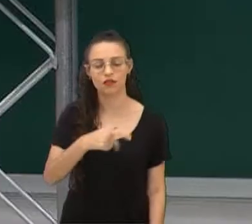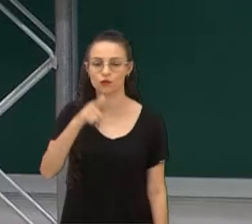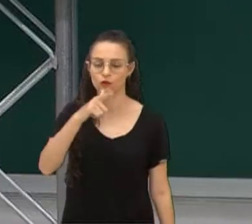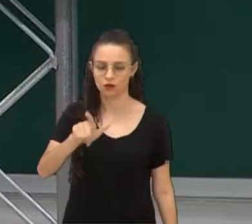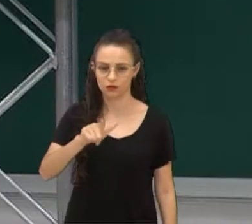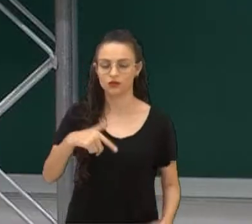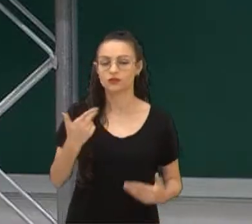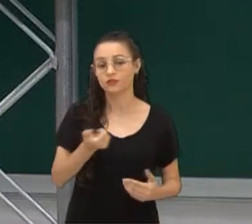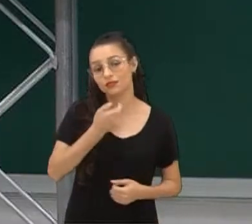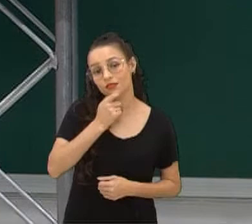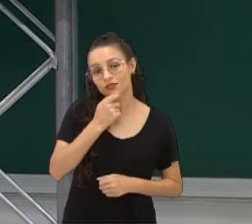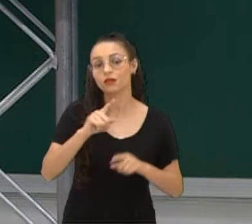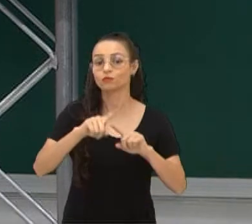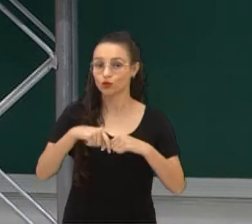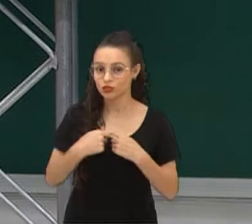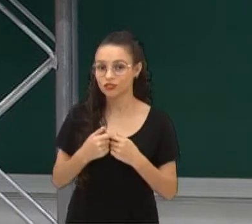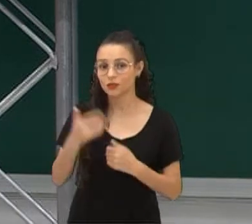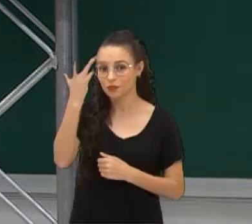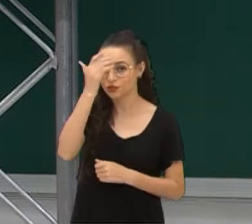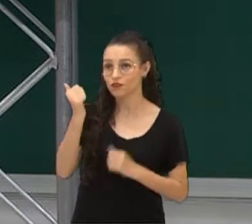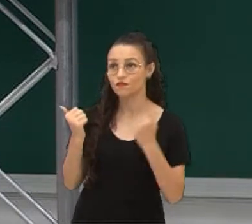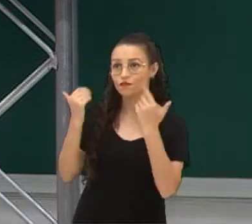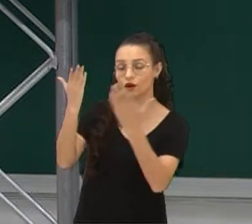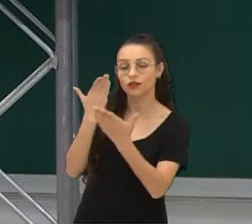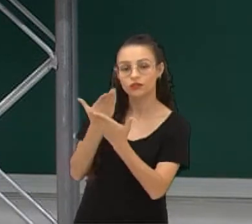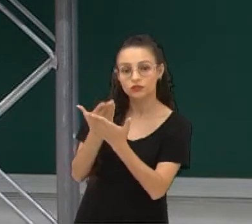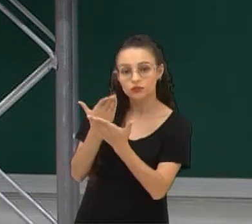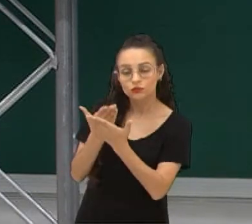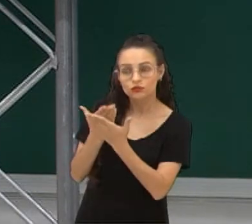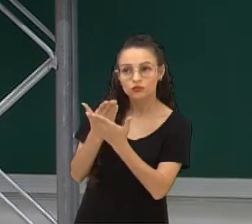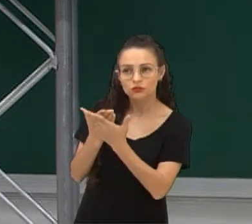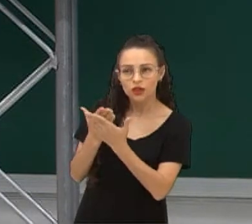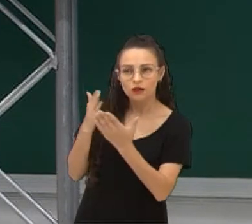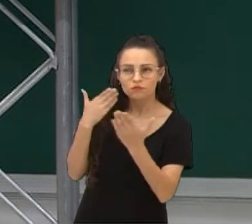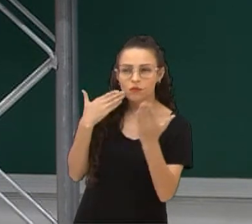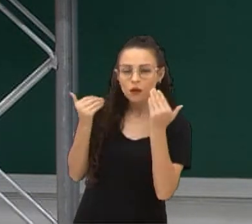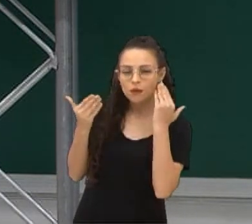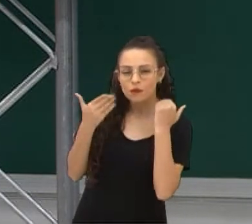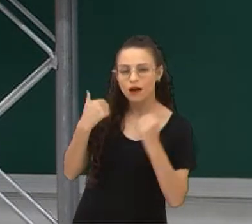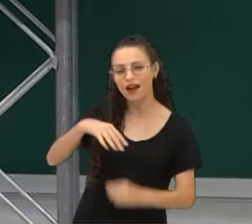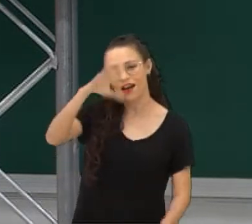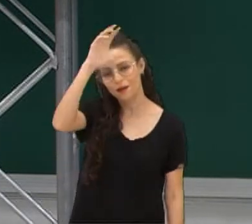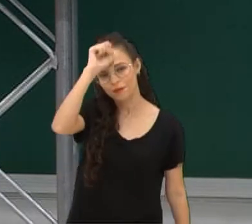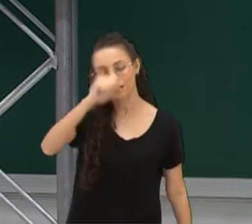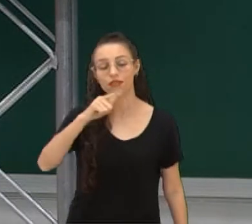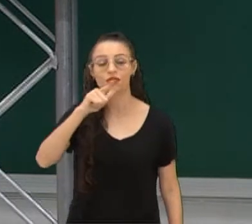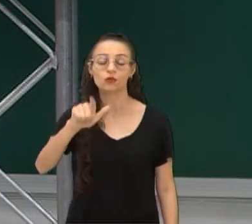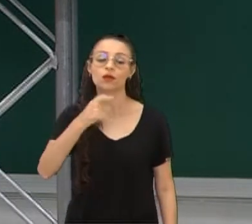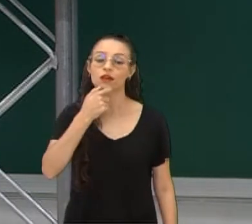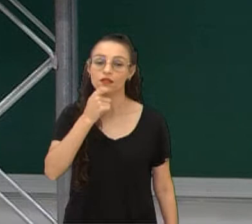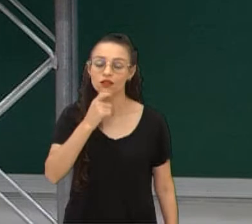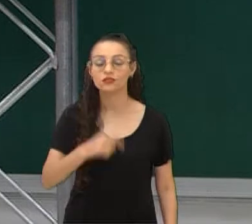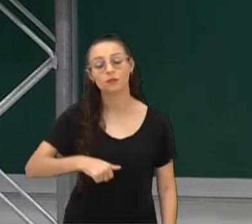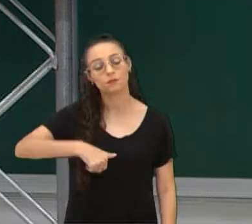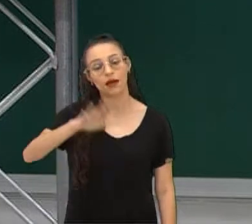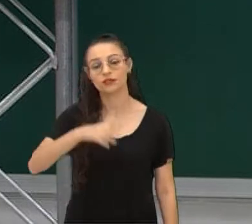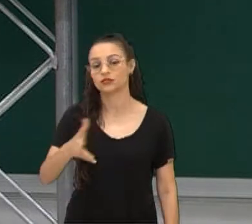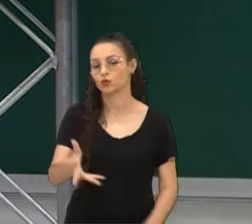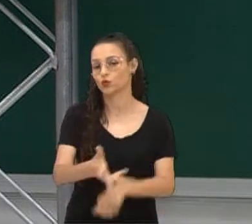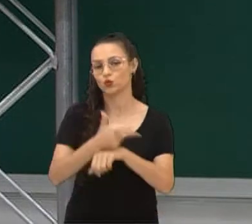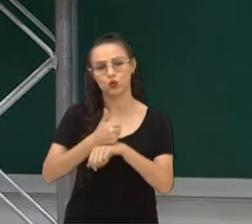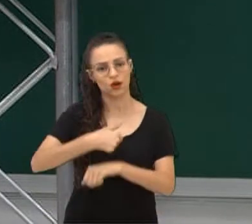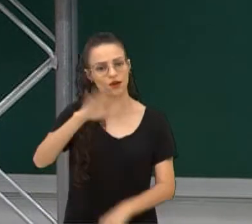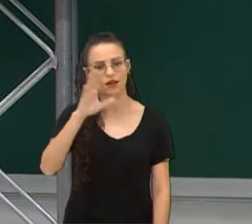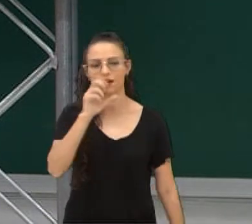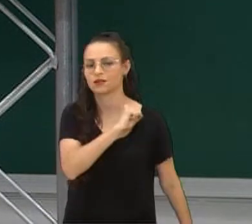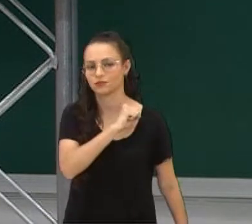inglesa por isso que as pessoas vão estudar inglês fora o que que acontece com ela elas aprendem a língua inglesa né mais rápido devido